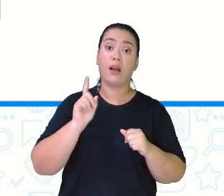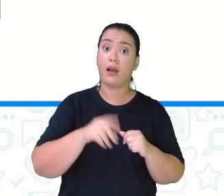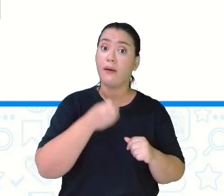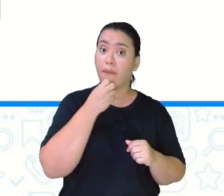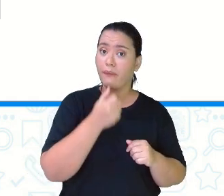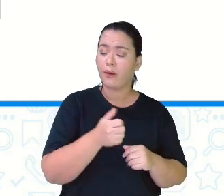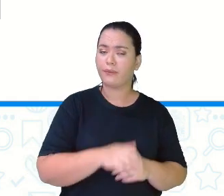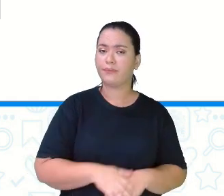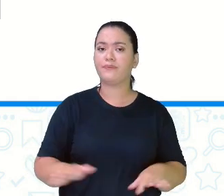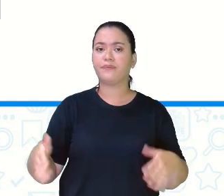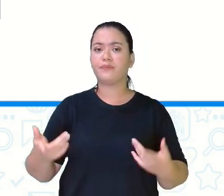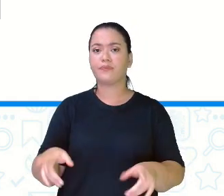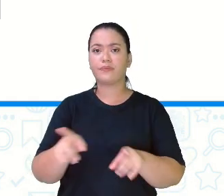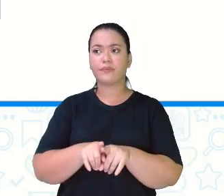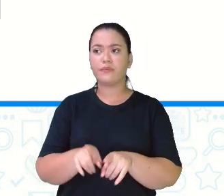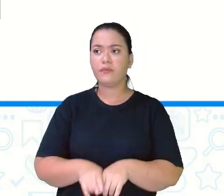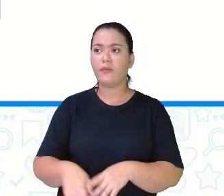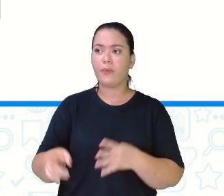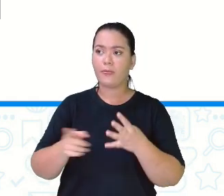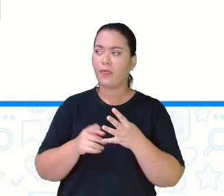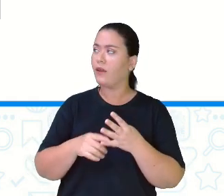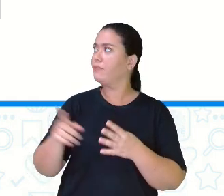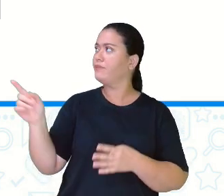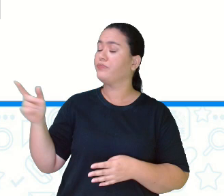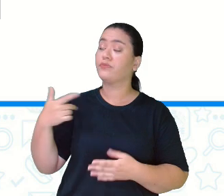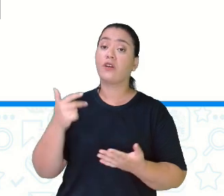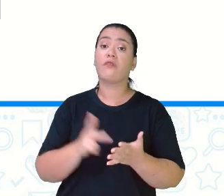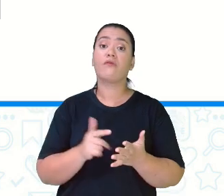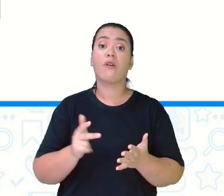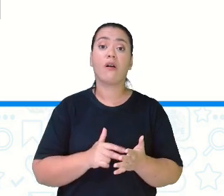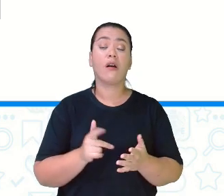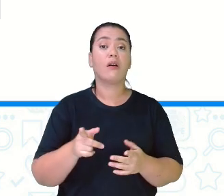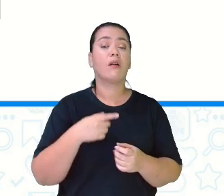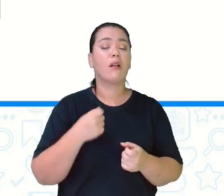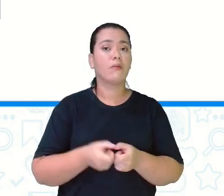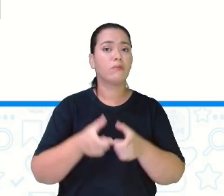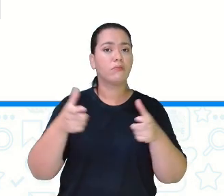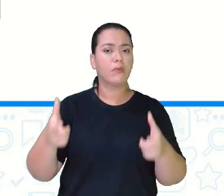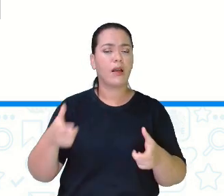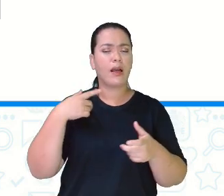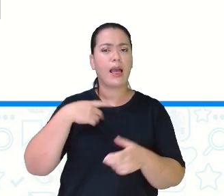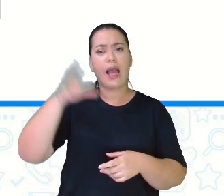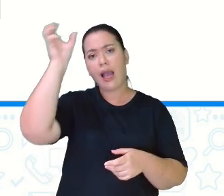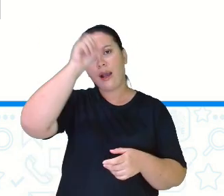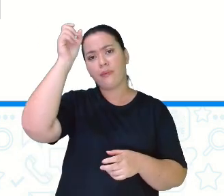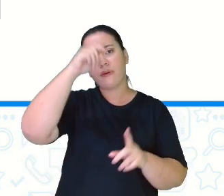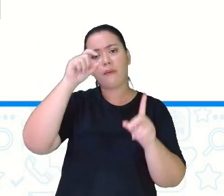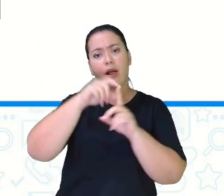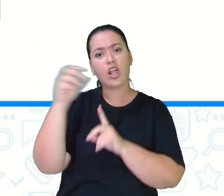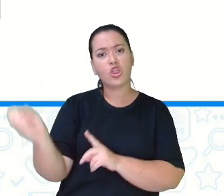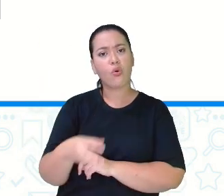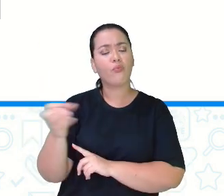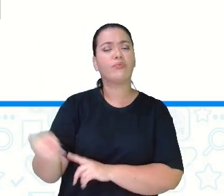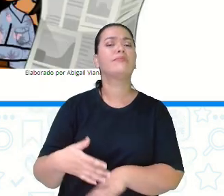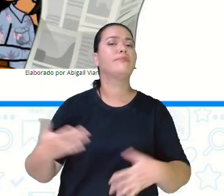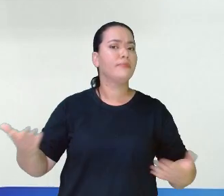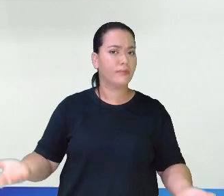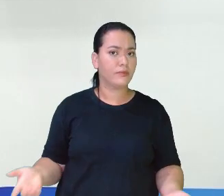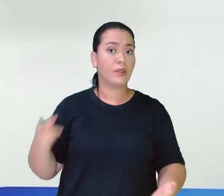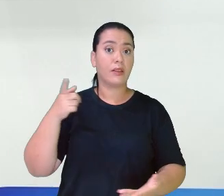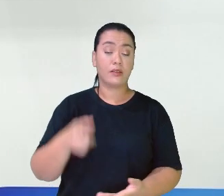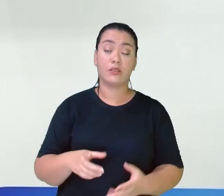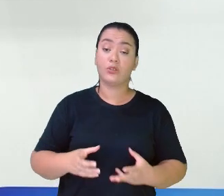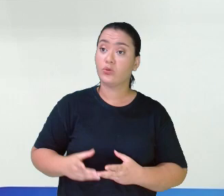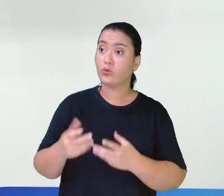bom. A questão do 4 também, o tópico 4 aí, ó, expande o teu vocabulário, você aprende palavras novas. Então,